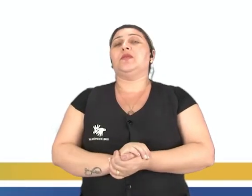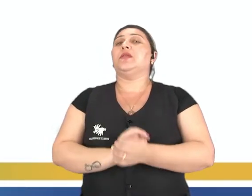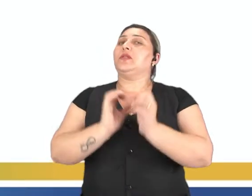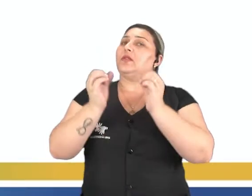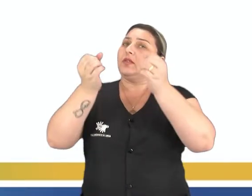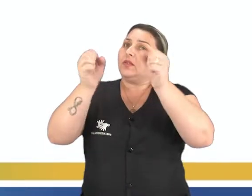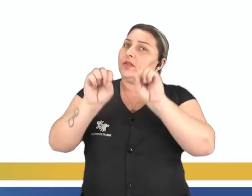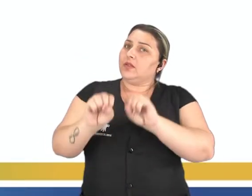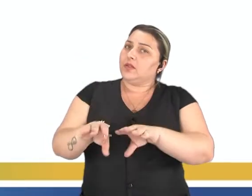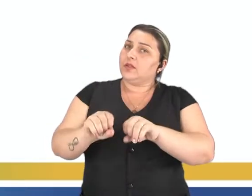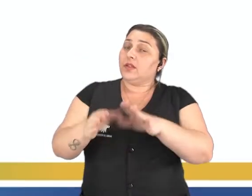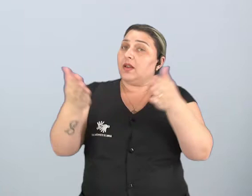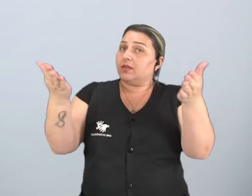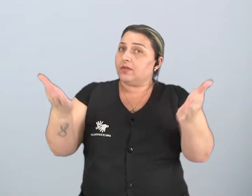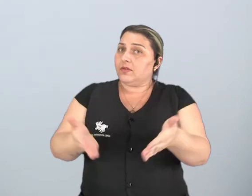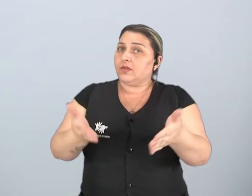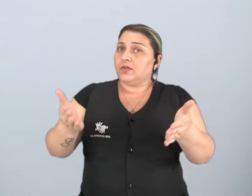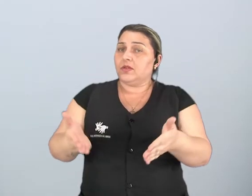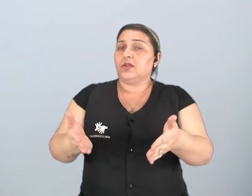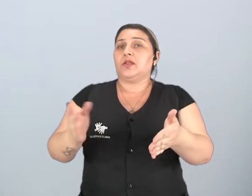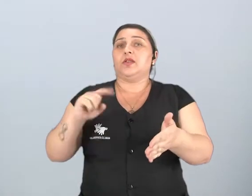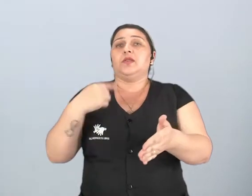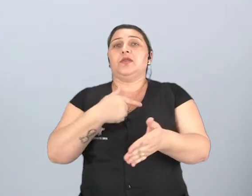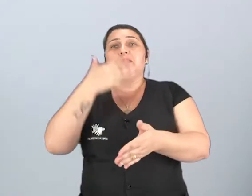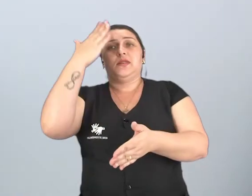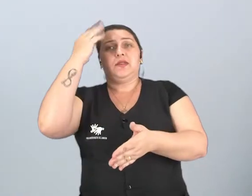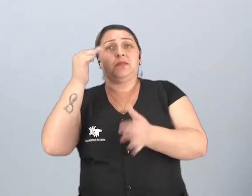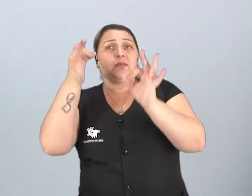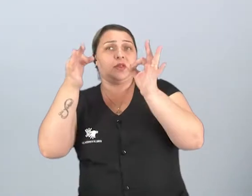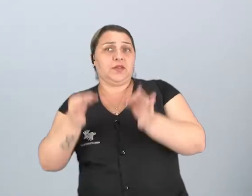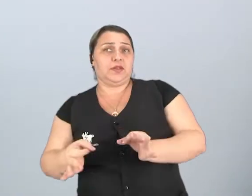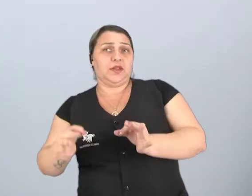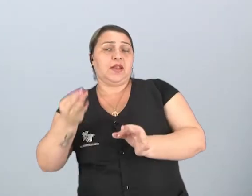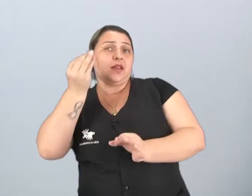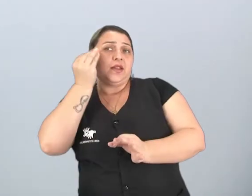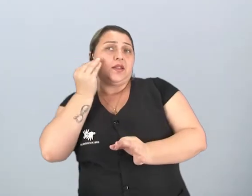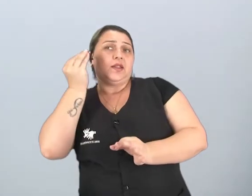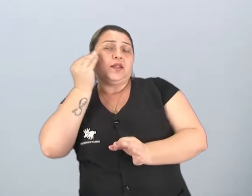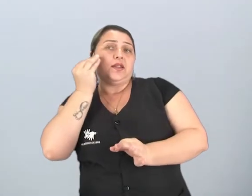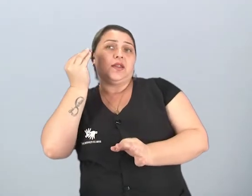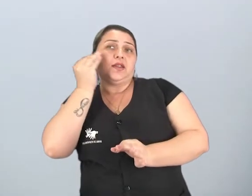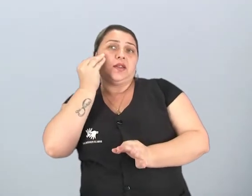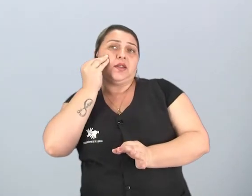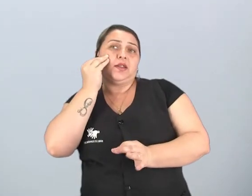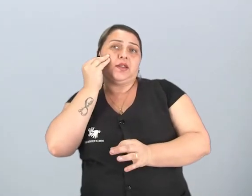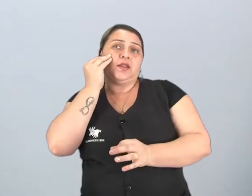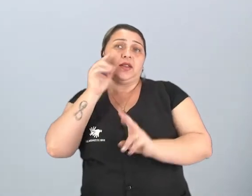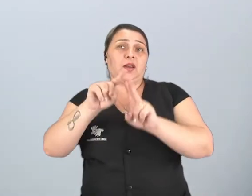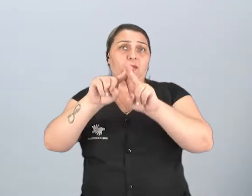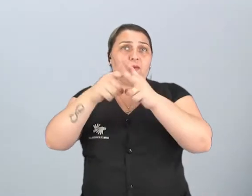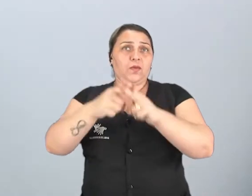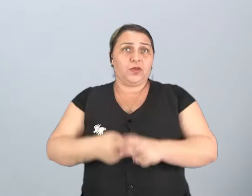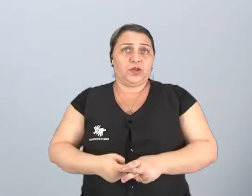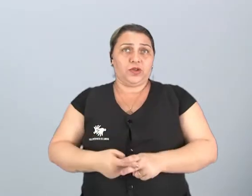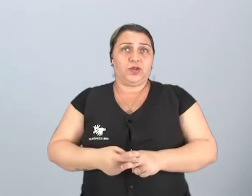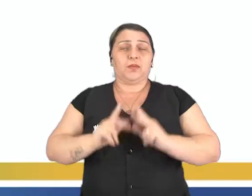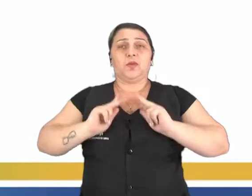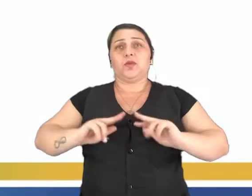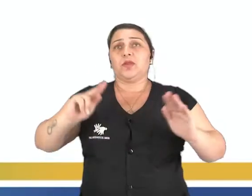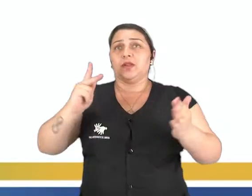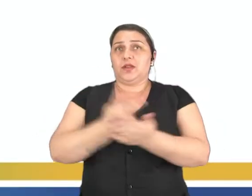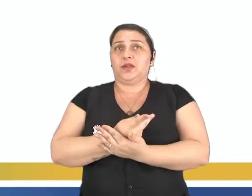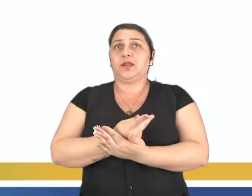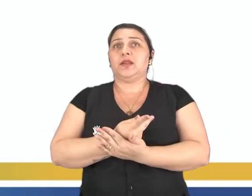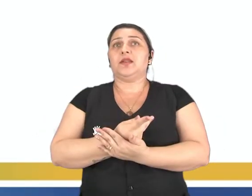acabei de falar para vocês. Que quando a gente sabe o que é correto, a gente vai tentando se policiar. As